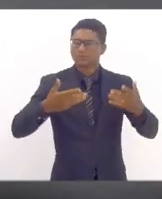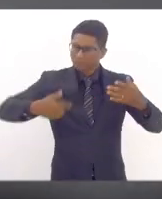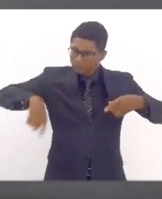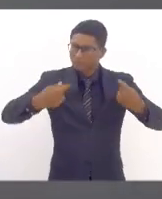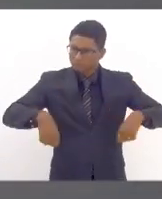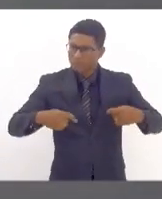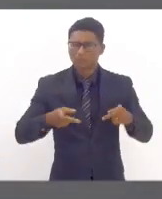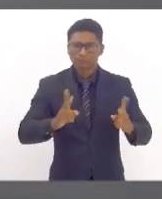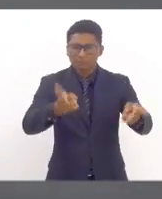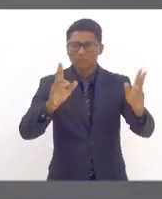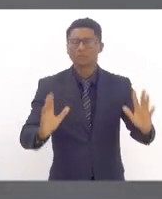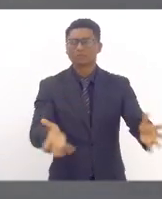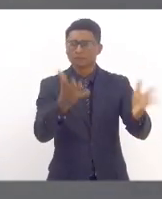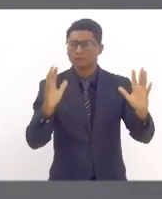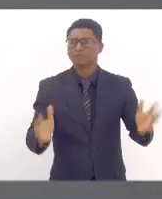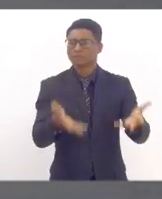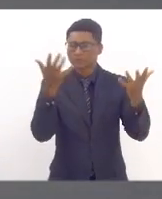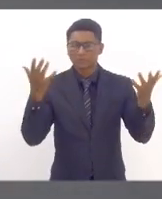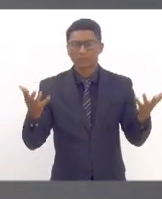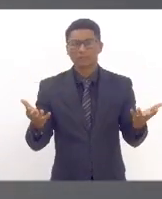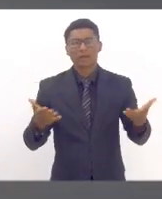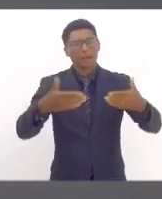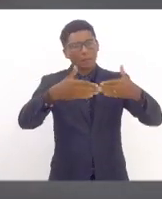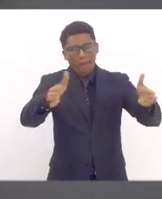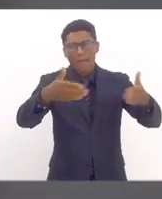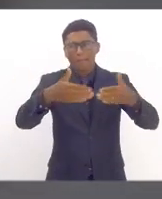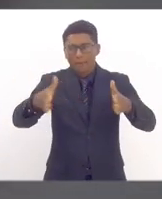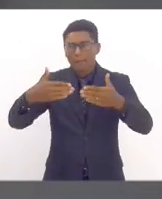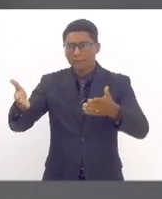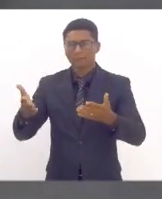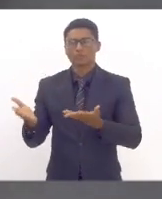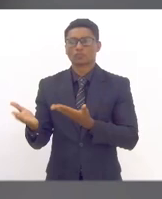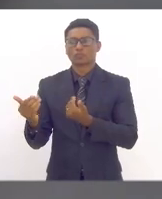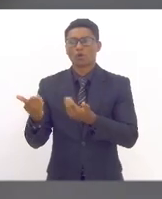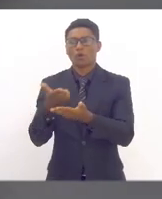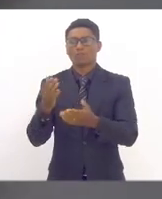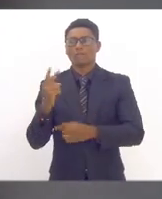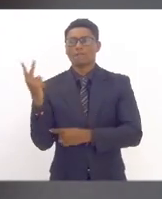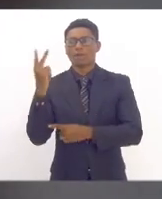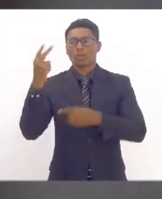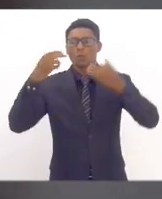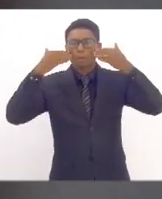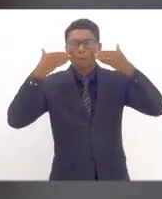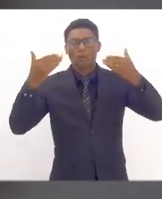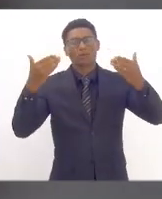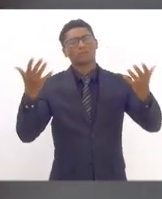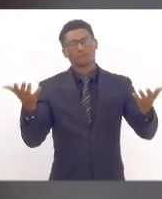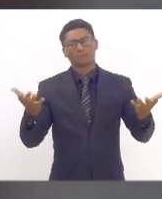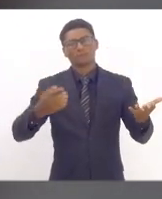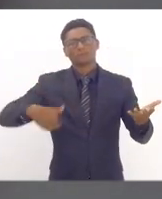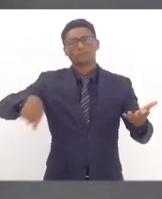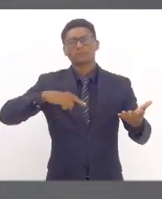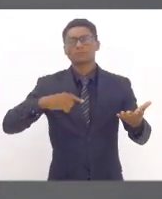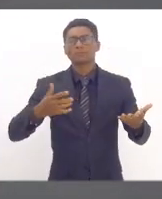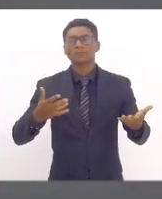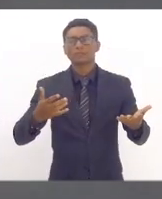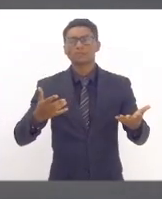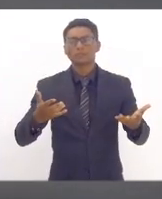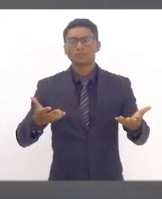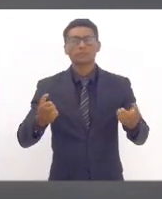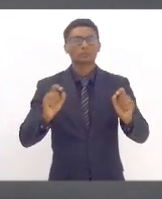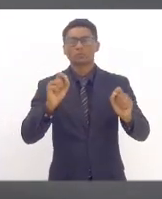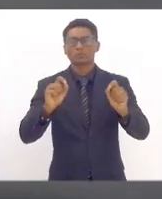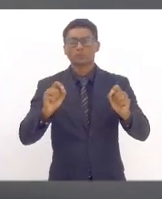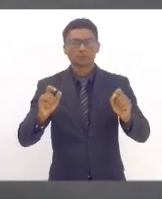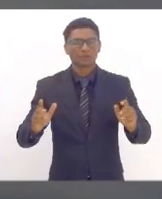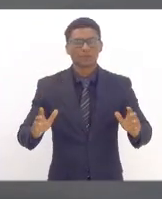estimular Abrir portas e janelas para juventude mostrar o seu valor dos incentivos